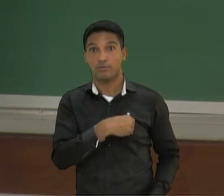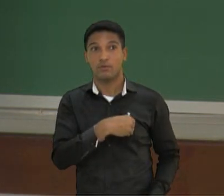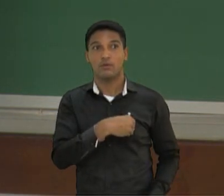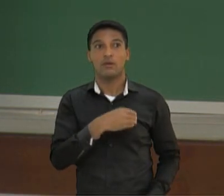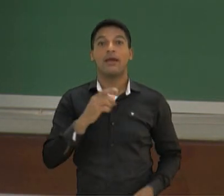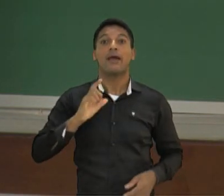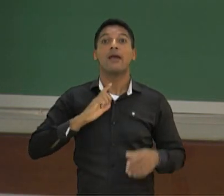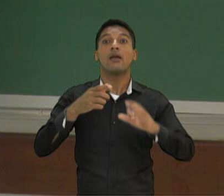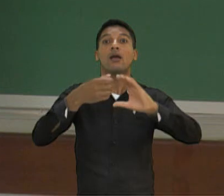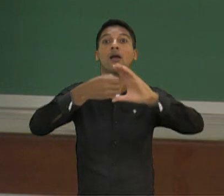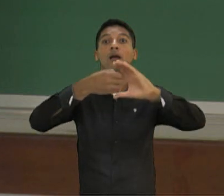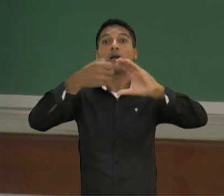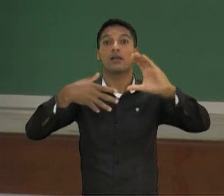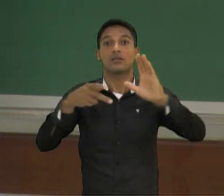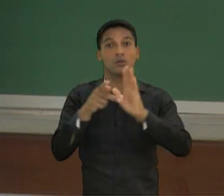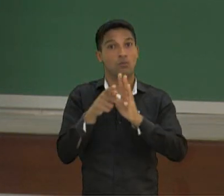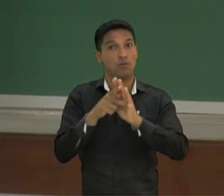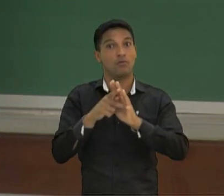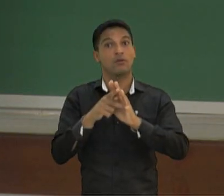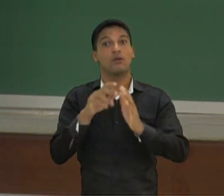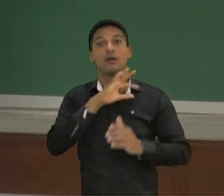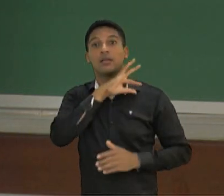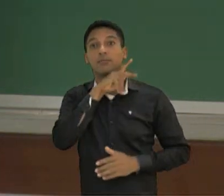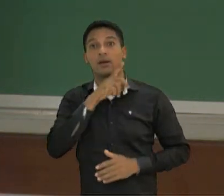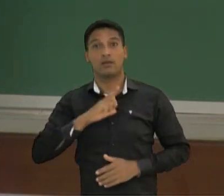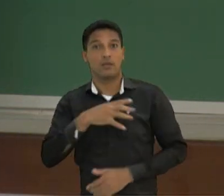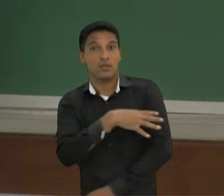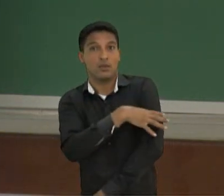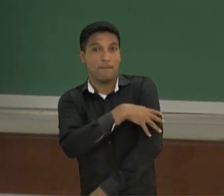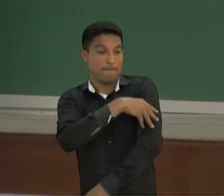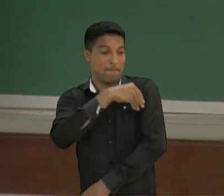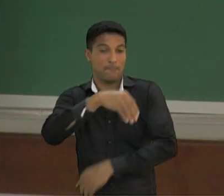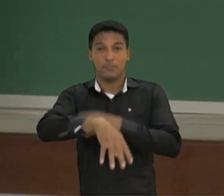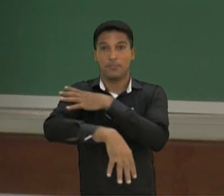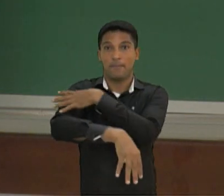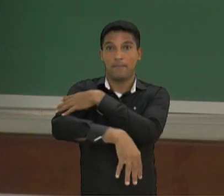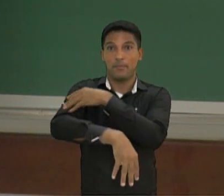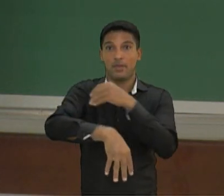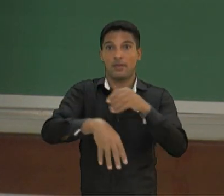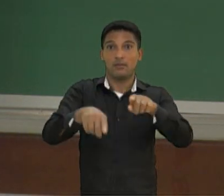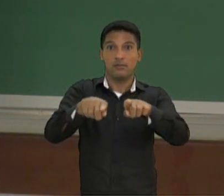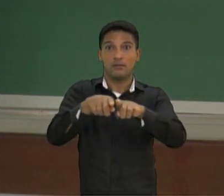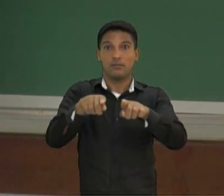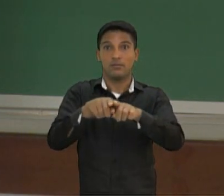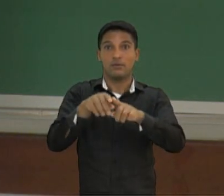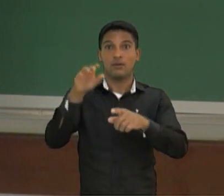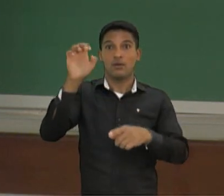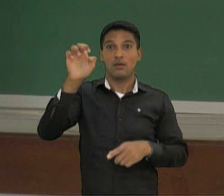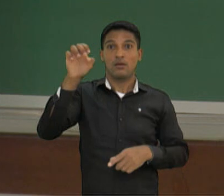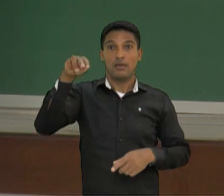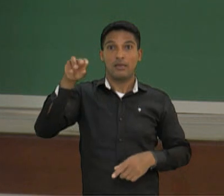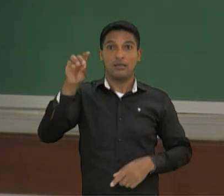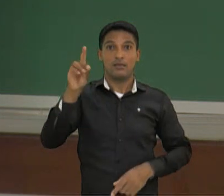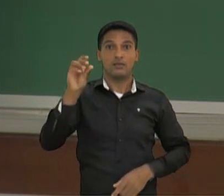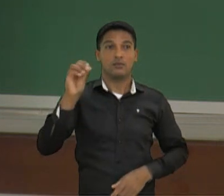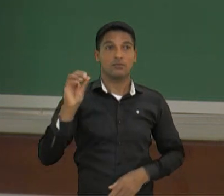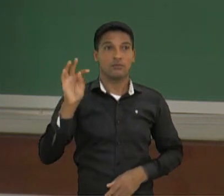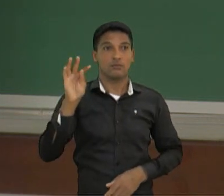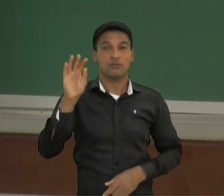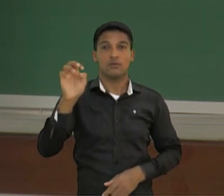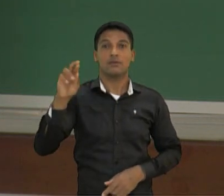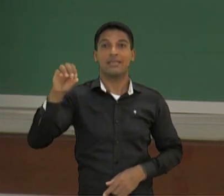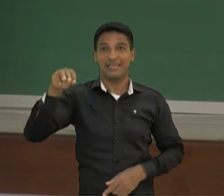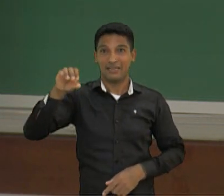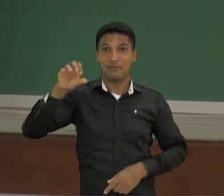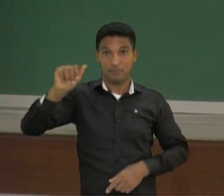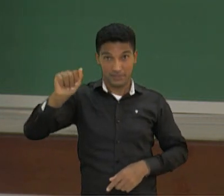ser caracterizados por presença de pelos, endotermia e glândulas mamárias. Além disso, é importante ressaltar que eles